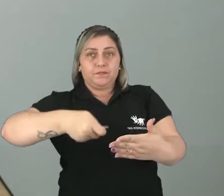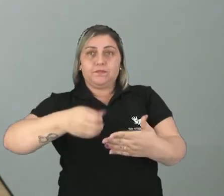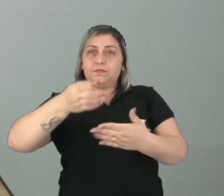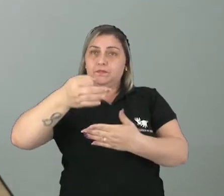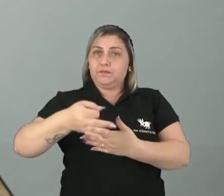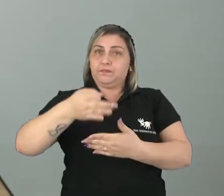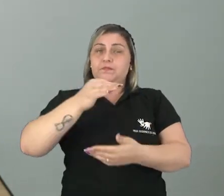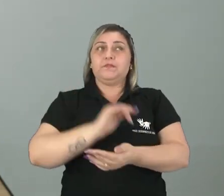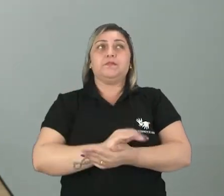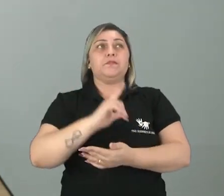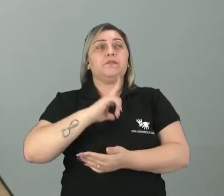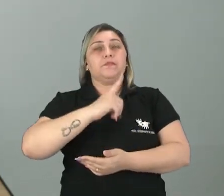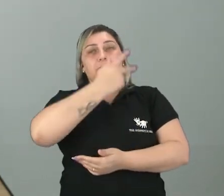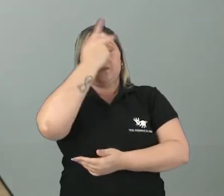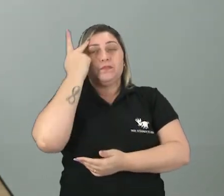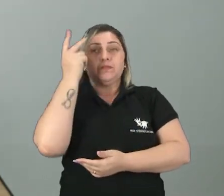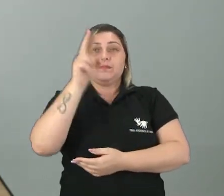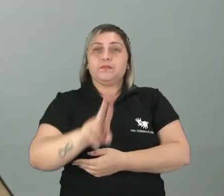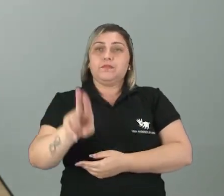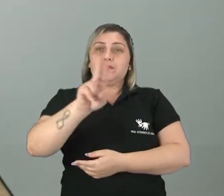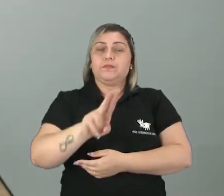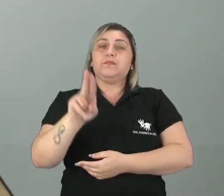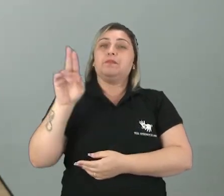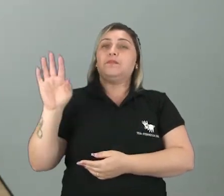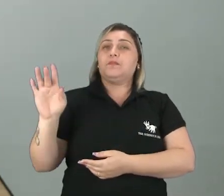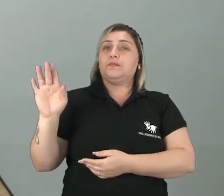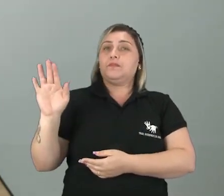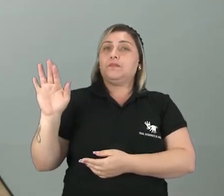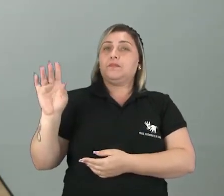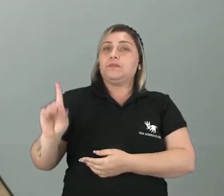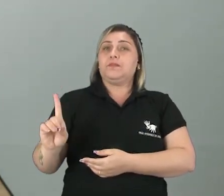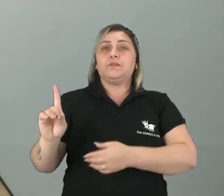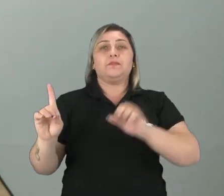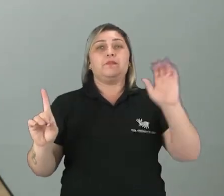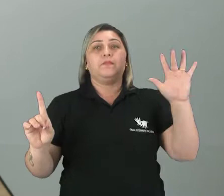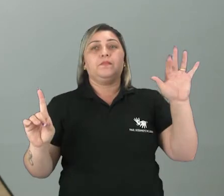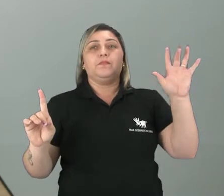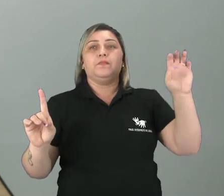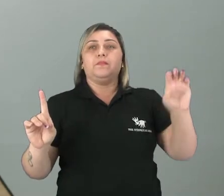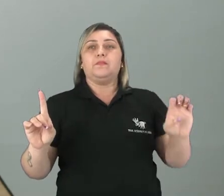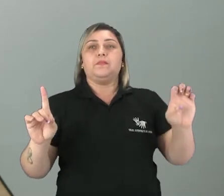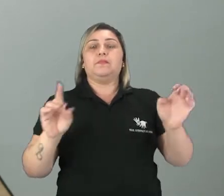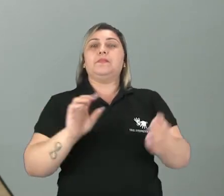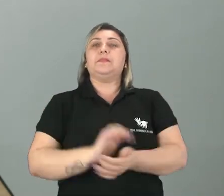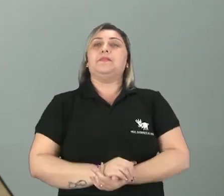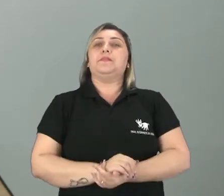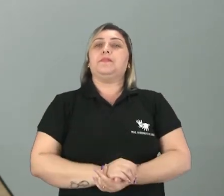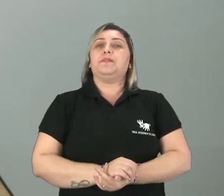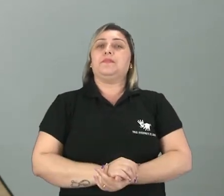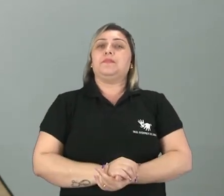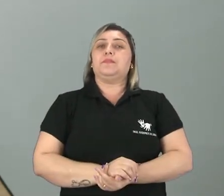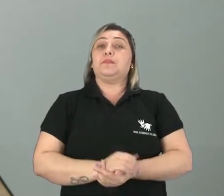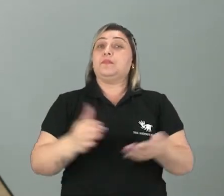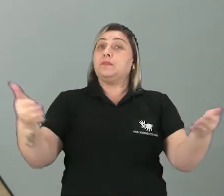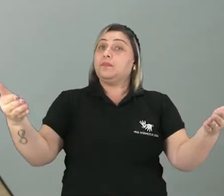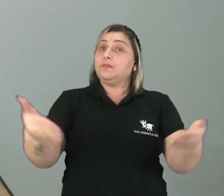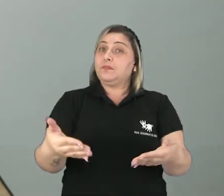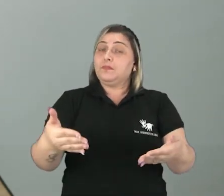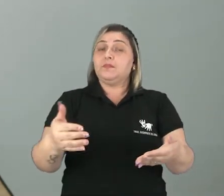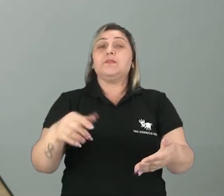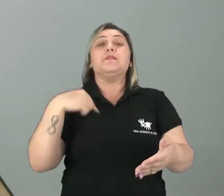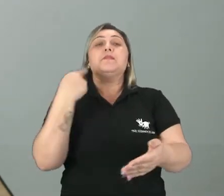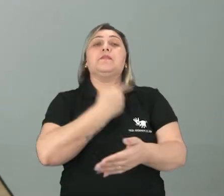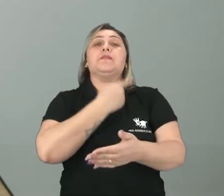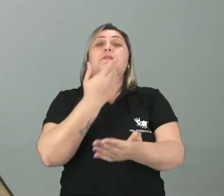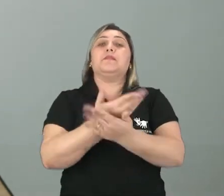certo eu existe pessoas que utilizam a mão direita e outras utilizam a mão esquerda agora